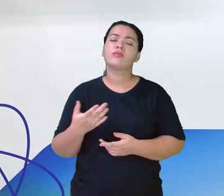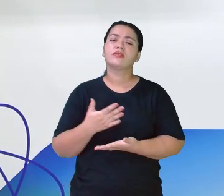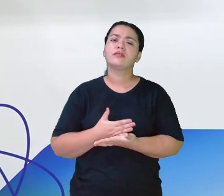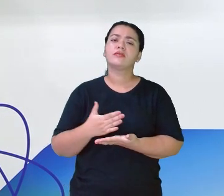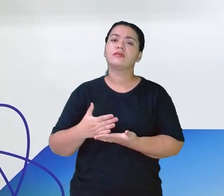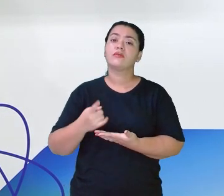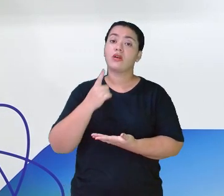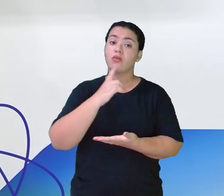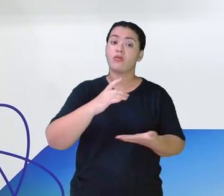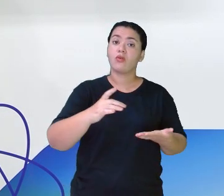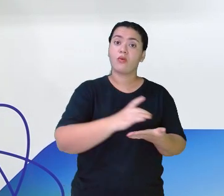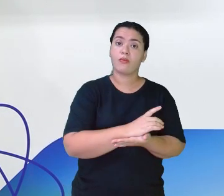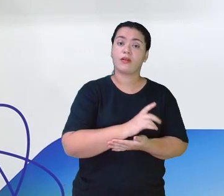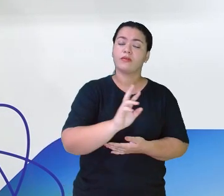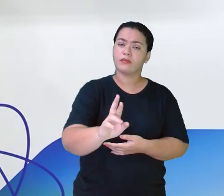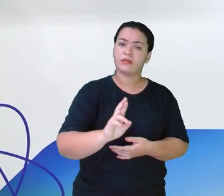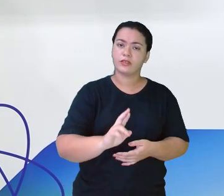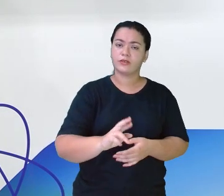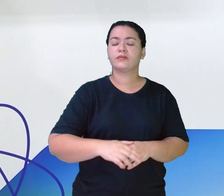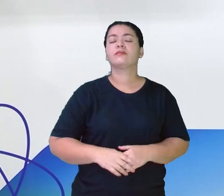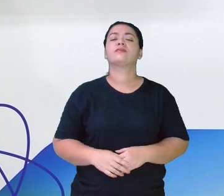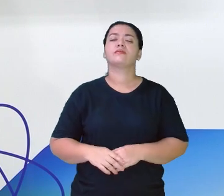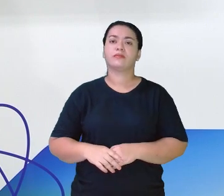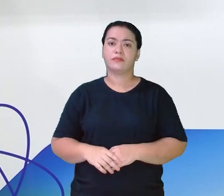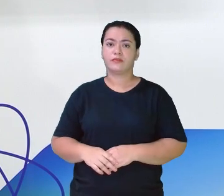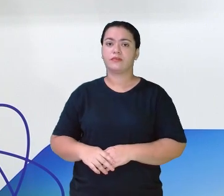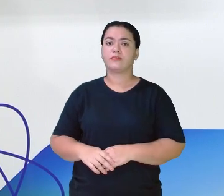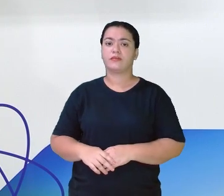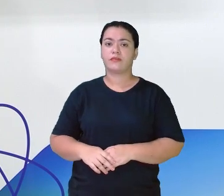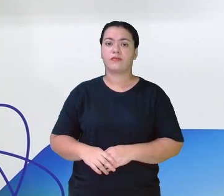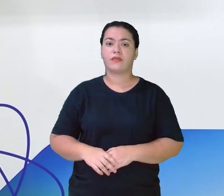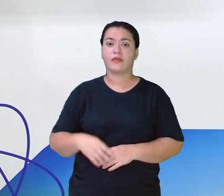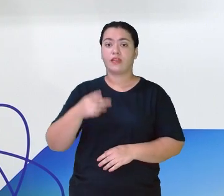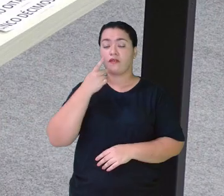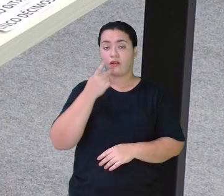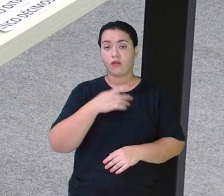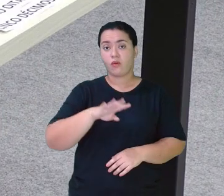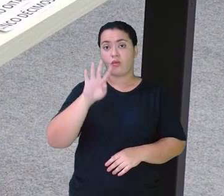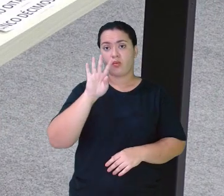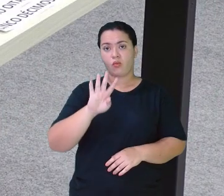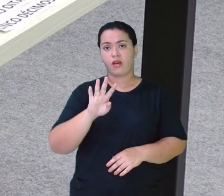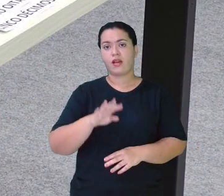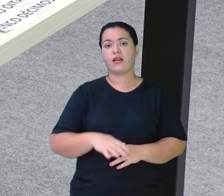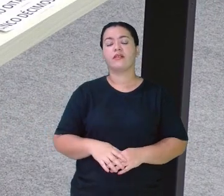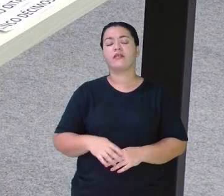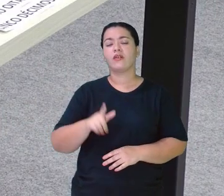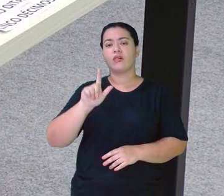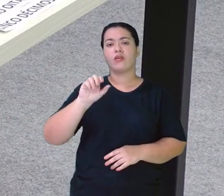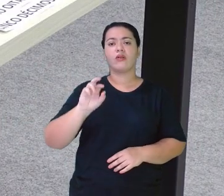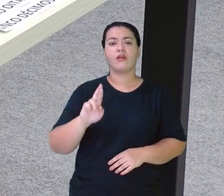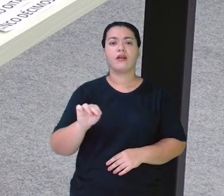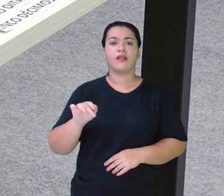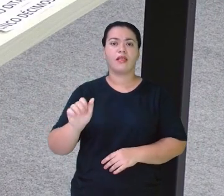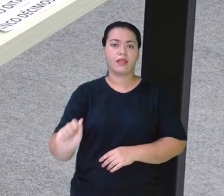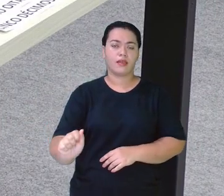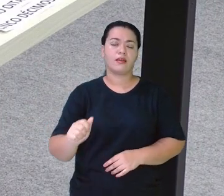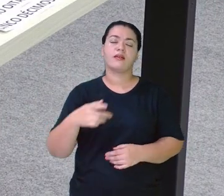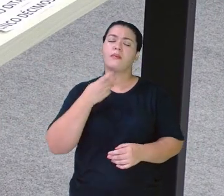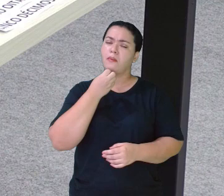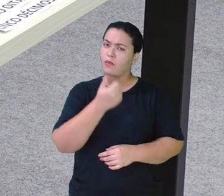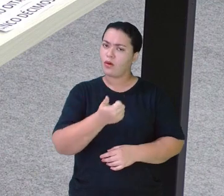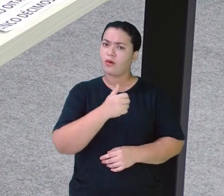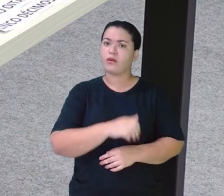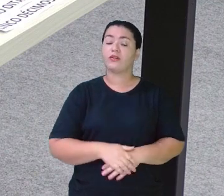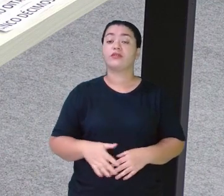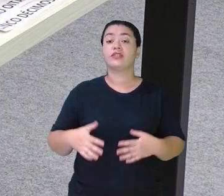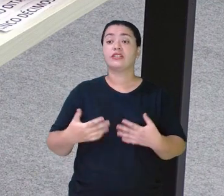inteiro? Responde. A Lorena respondeu aqui que foram em 4 partes. Pronto, Lorena, muito bom. Se eu